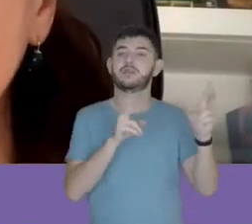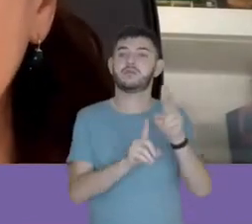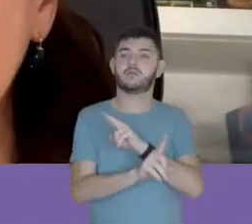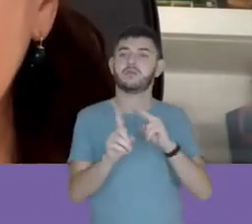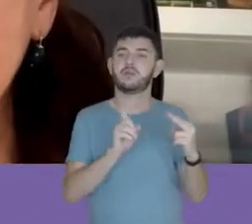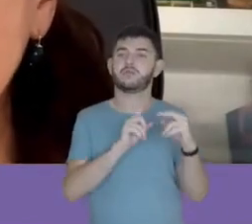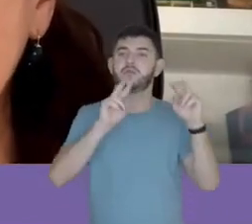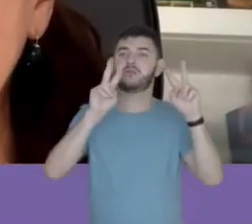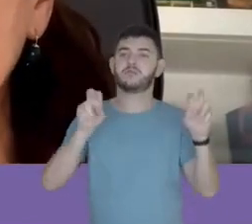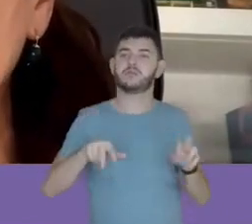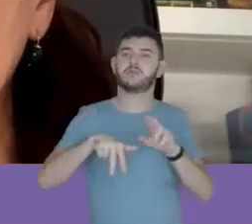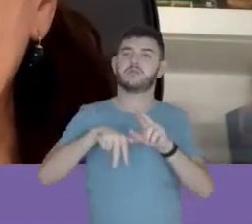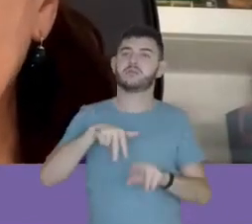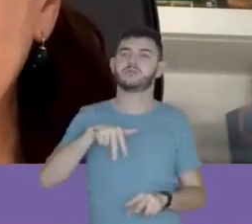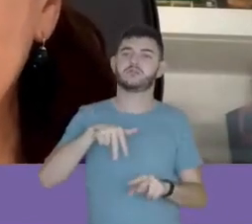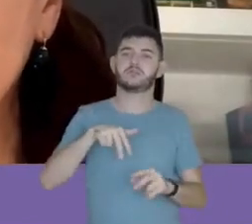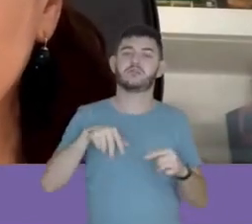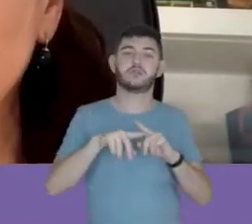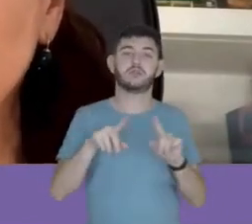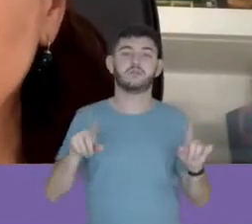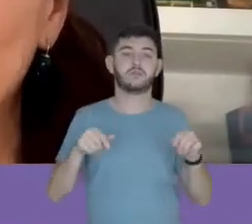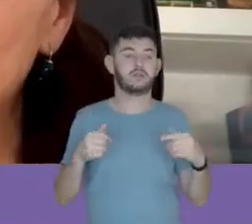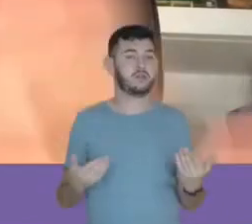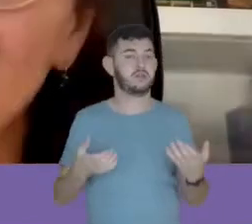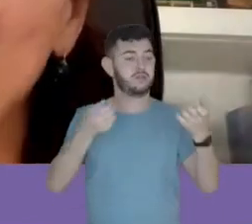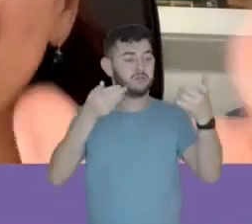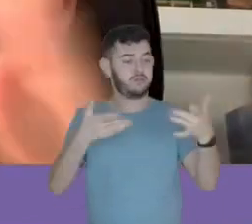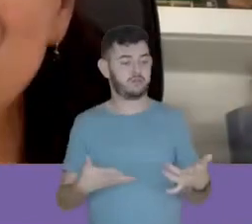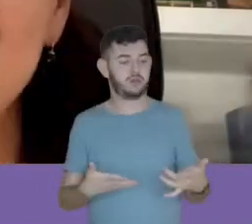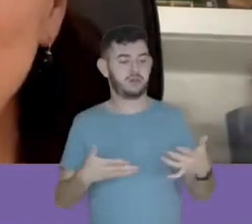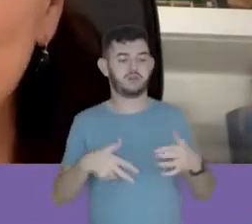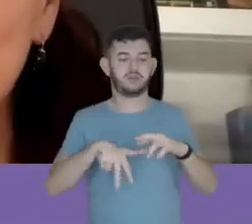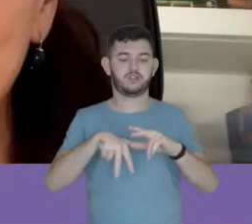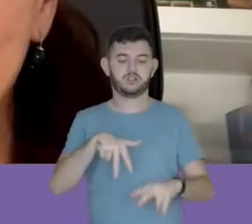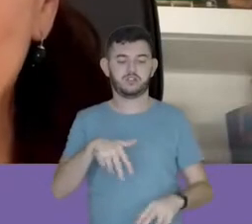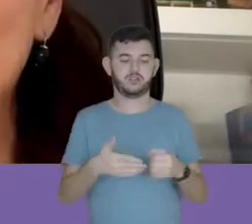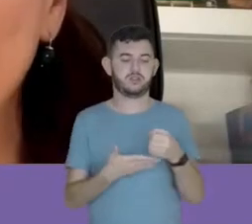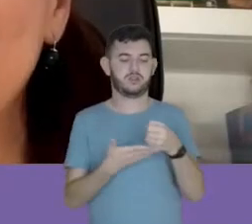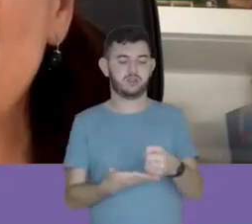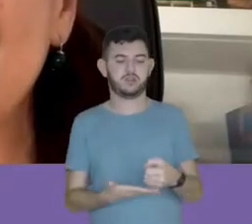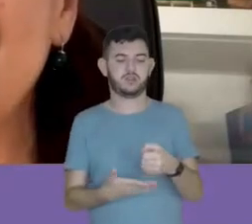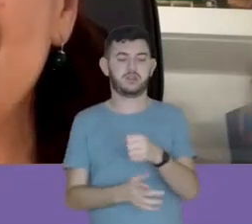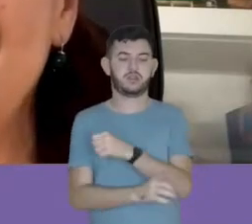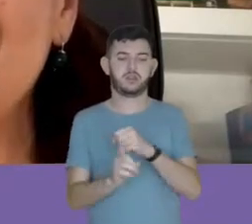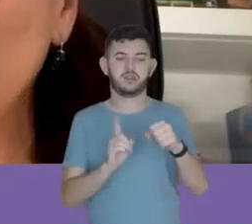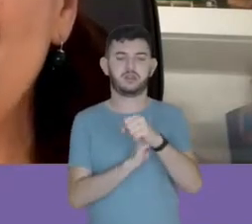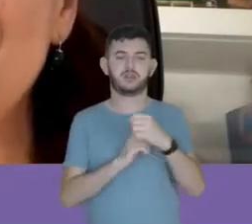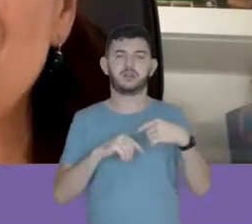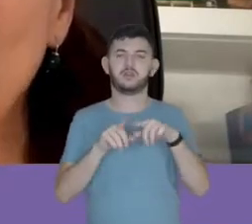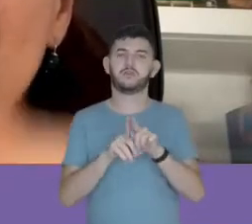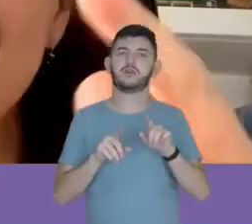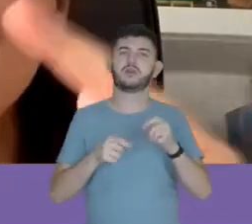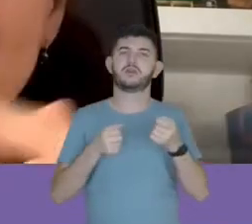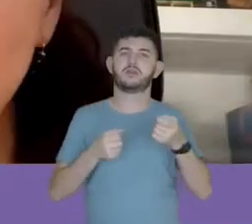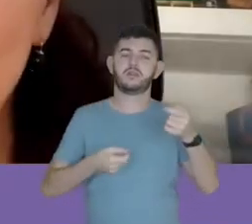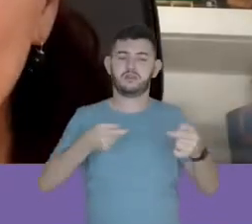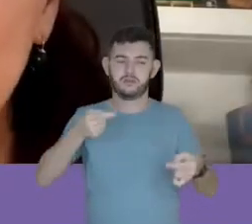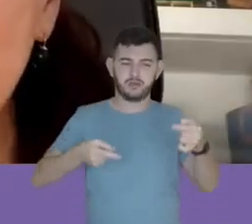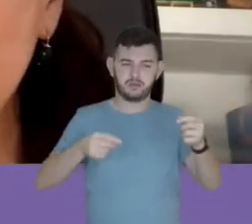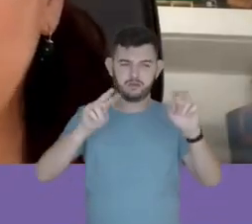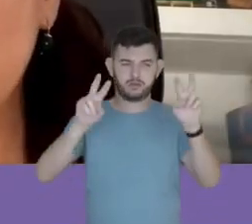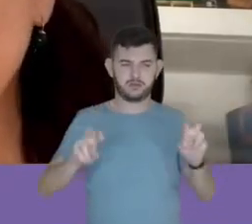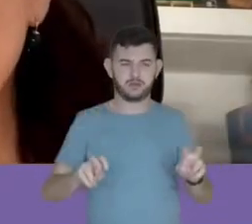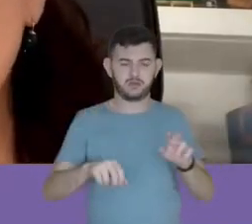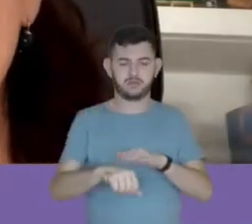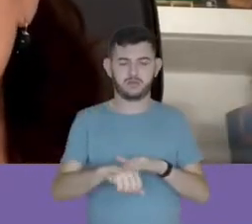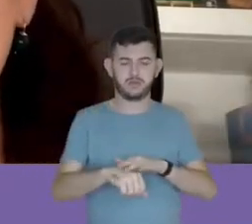gênero. Tratam da gênero e assistência social, tratam da questão